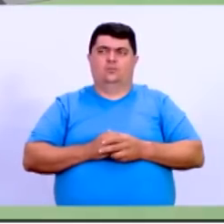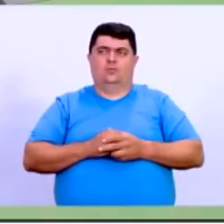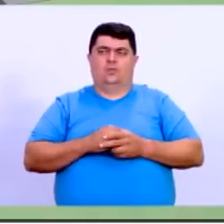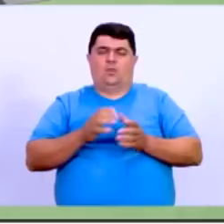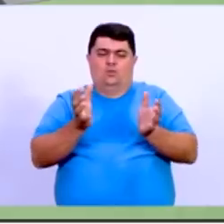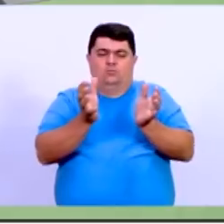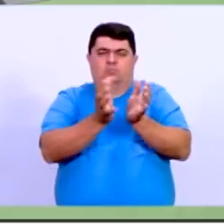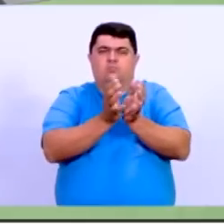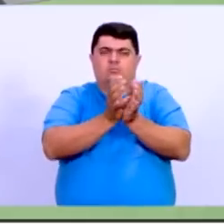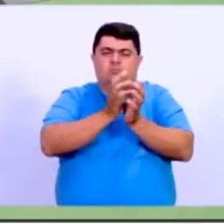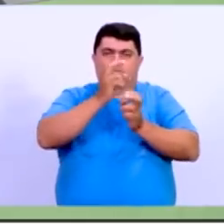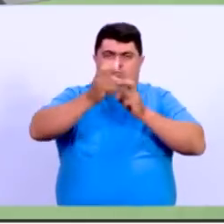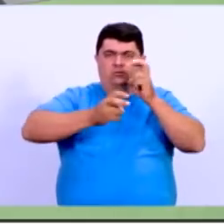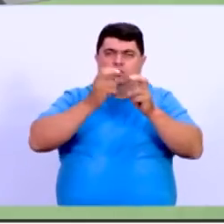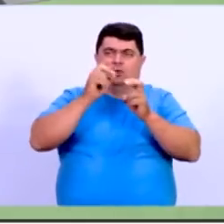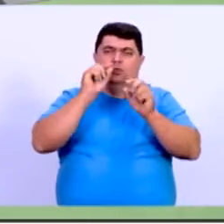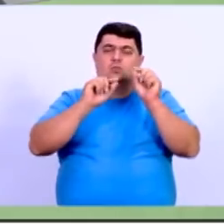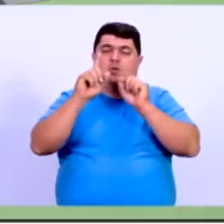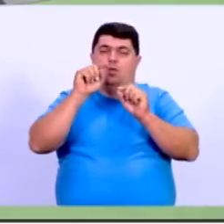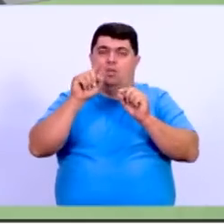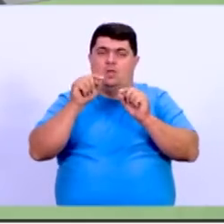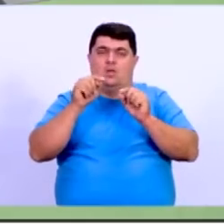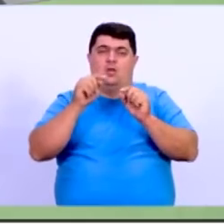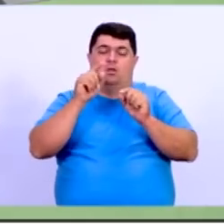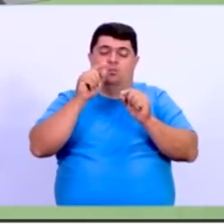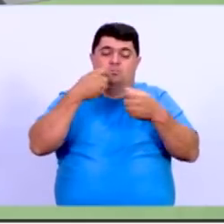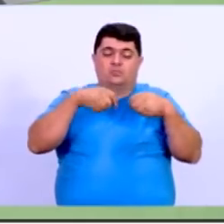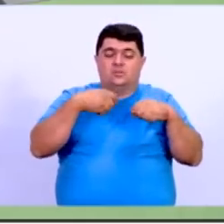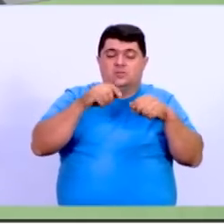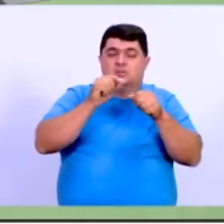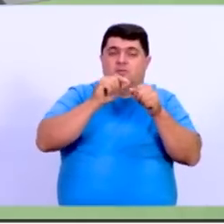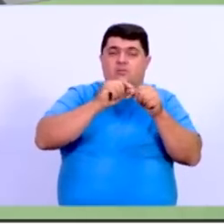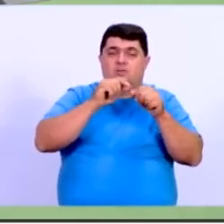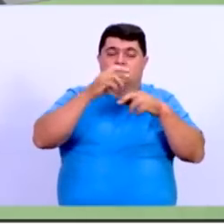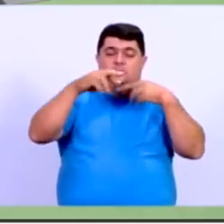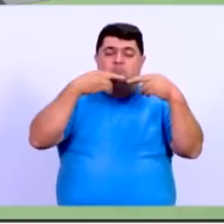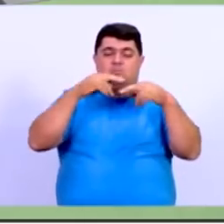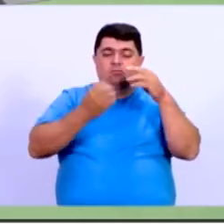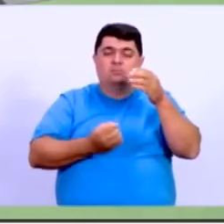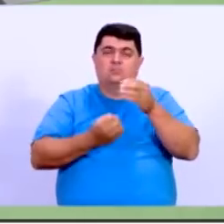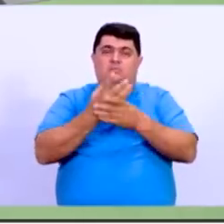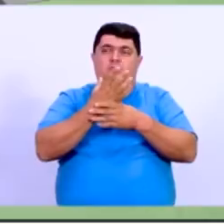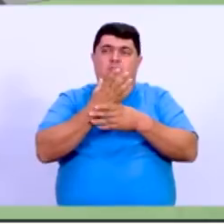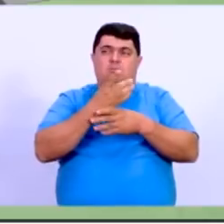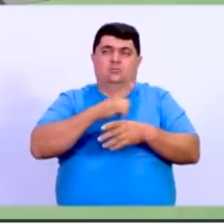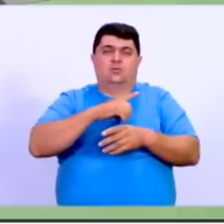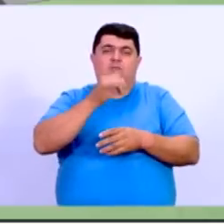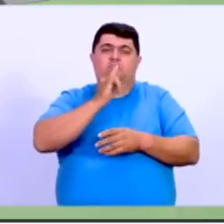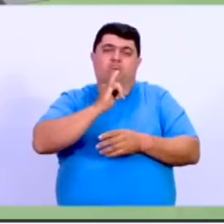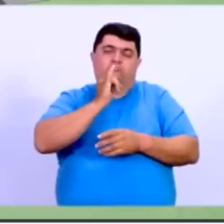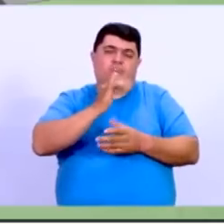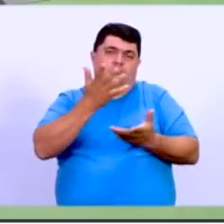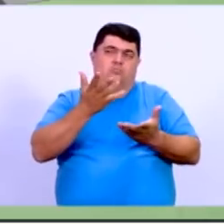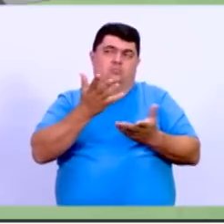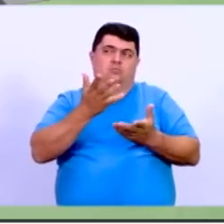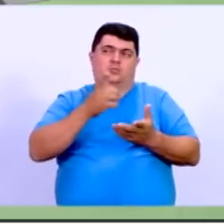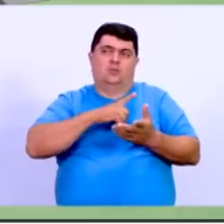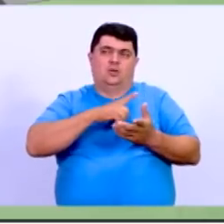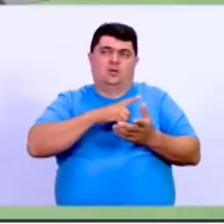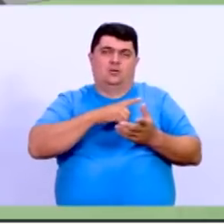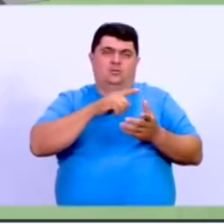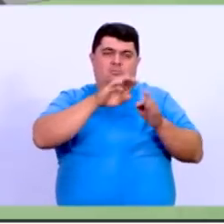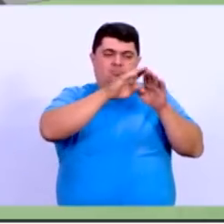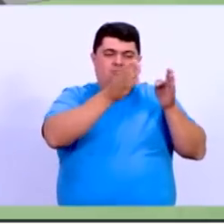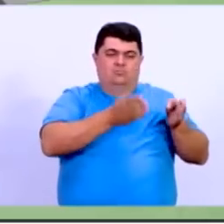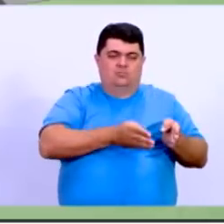de equipamentos são os equipamentos necessários para construir uma rede de computadores, pessoal. Olha aqui, nós temos um exemplo, né? Nós temos uma máquina aqui